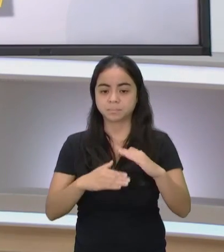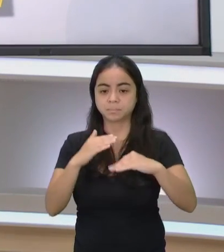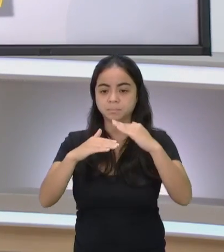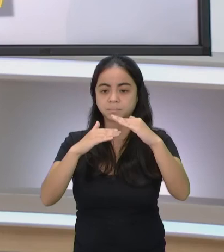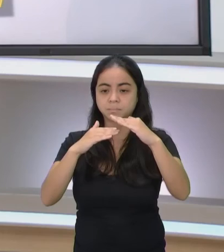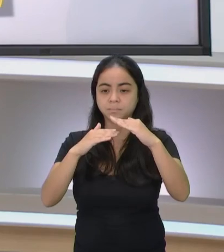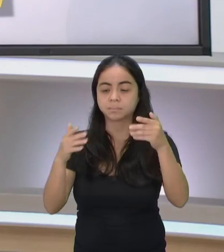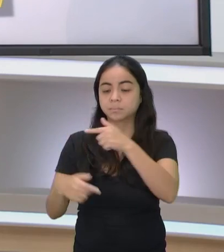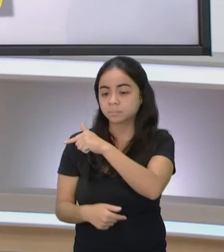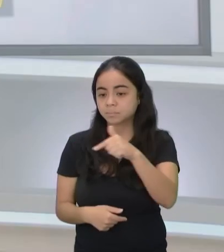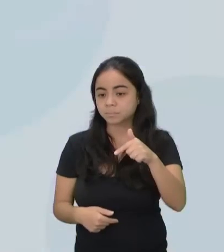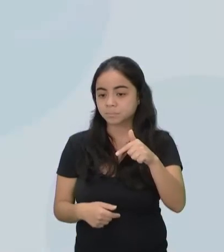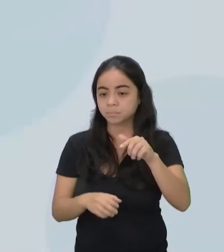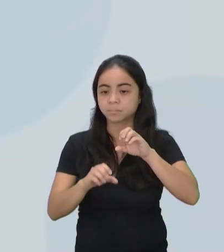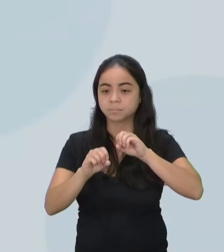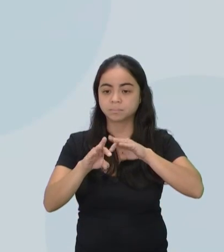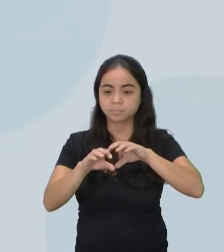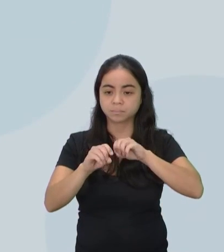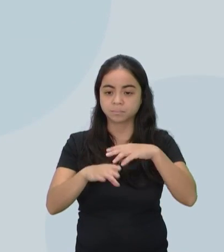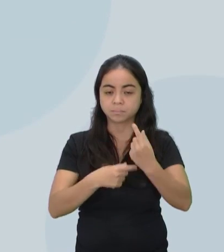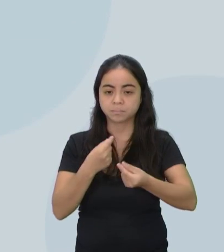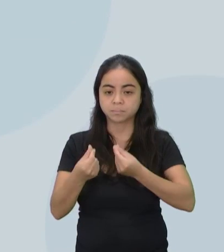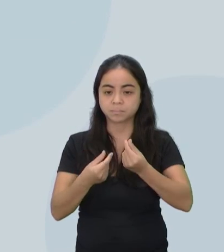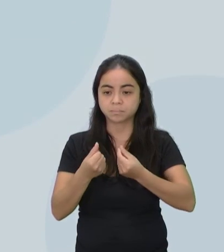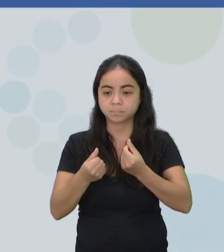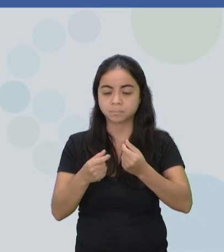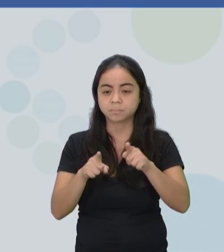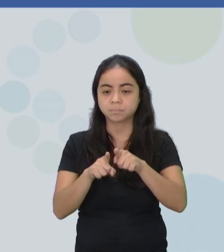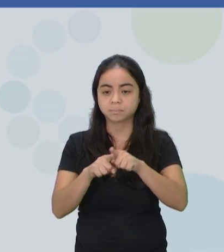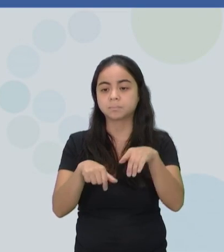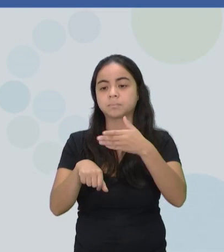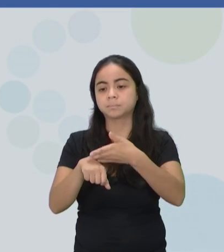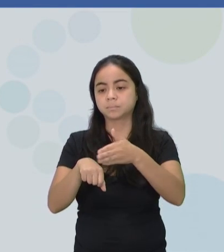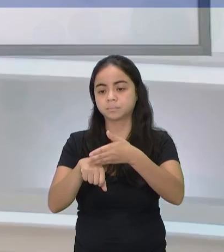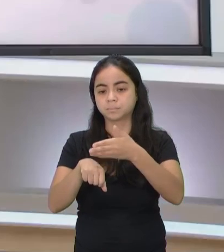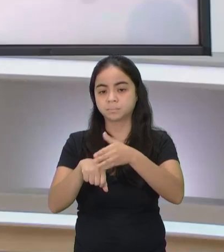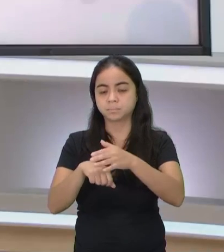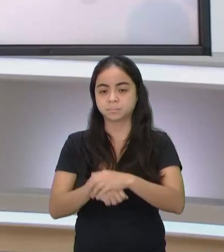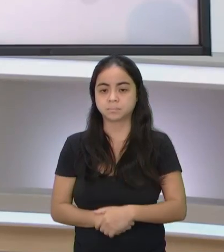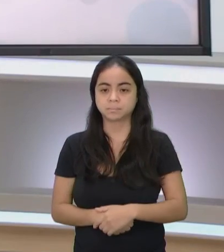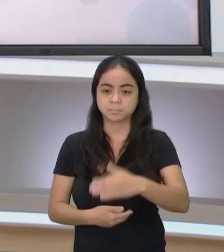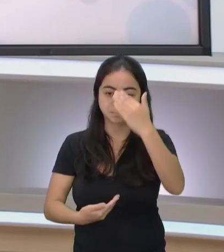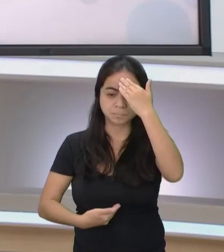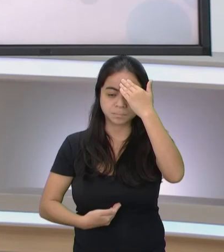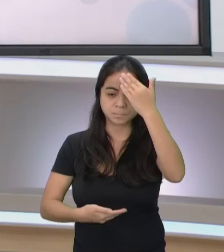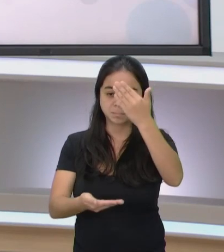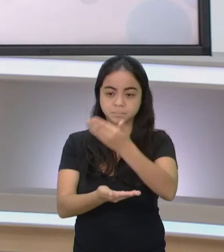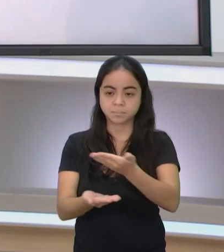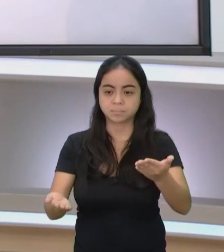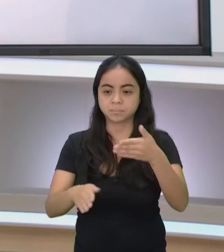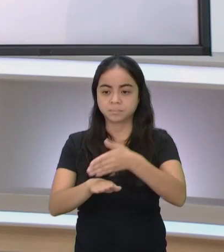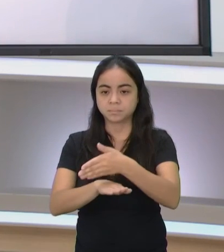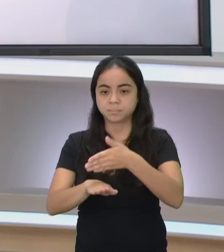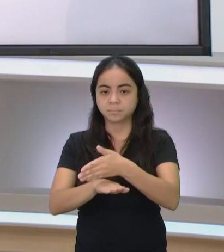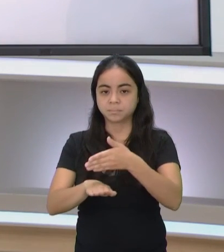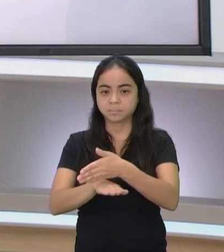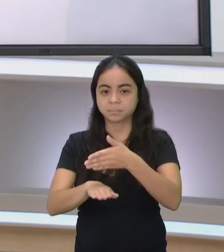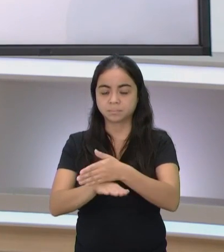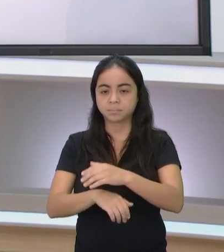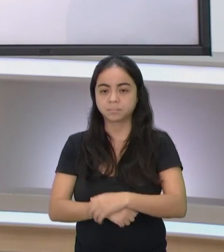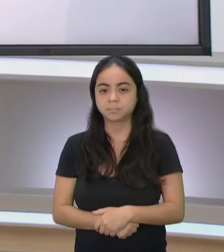gente falou da educação financeira e resolvemos alguns problemas. Agradecemos aí a participação de